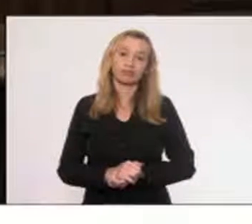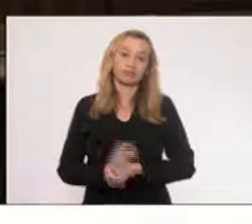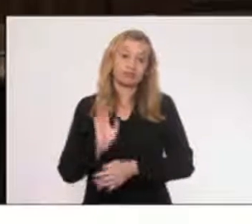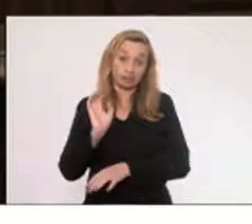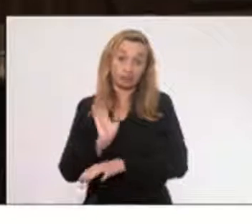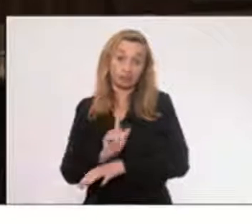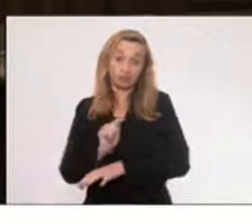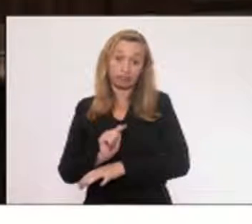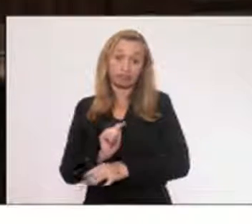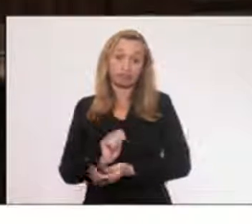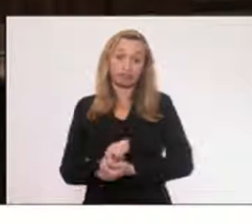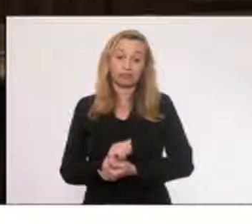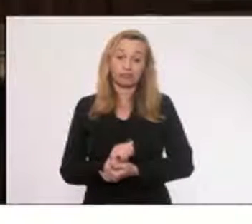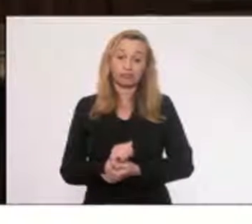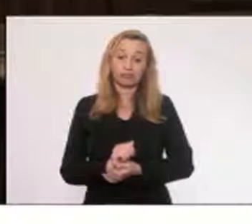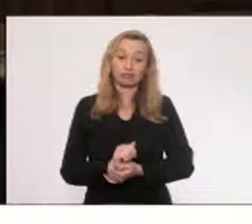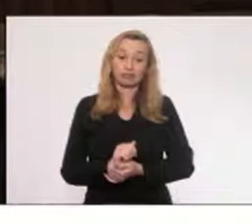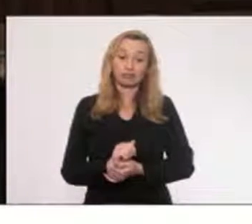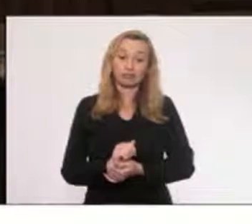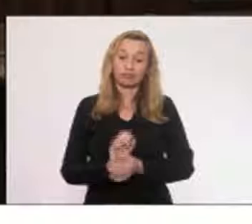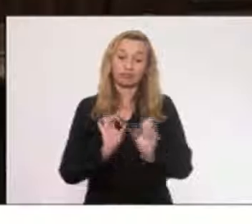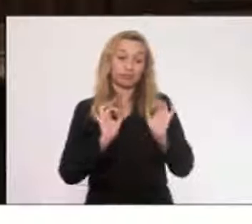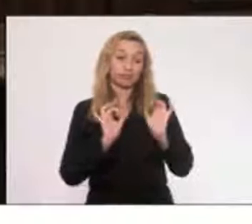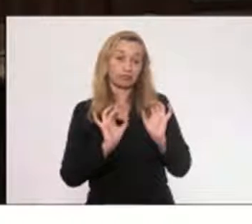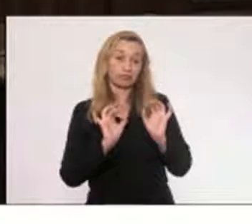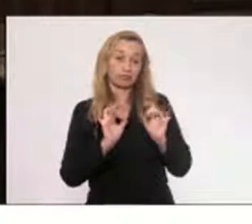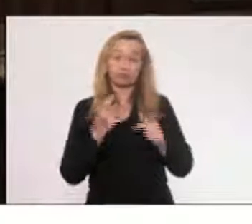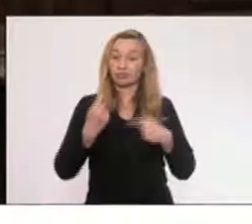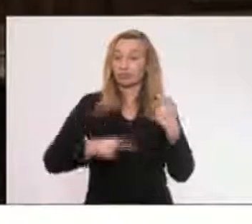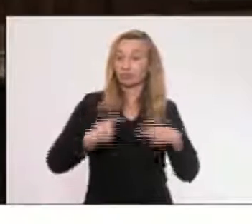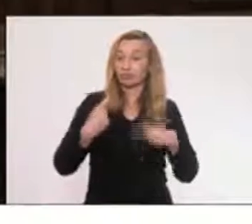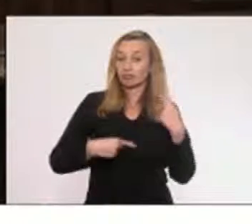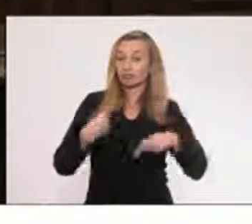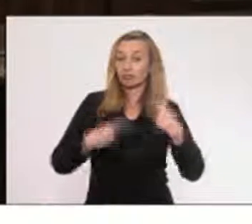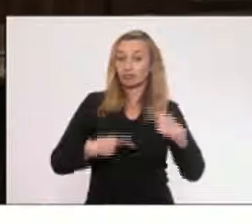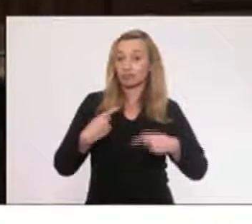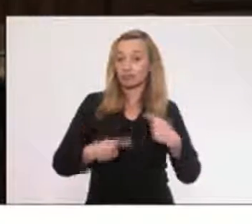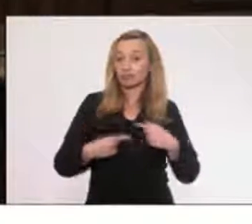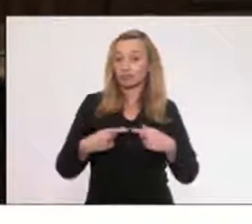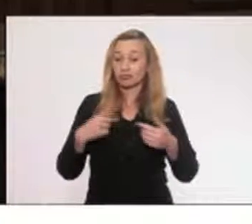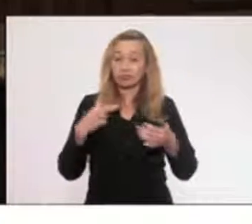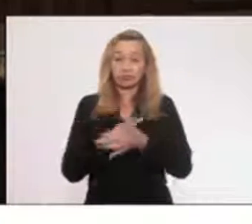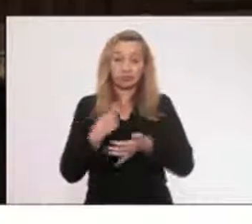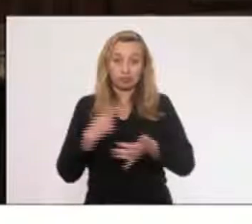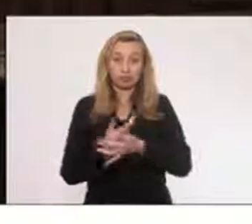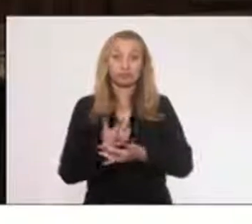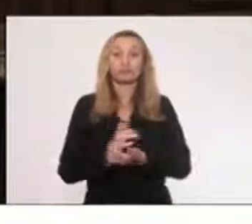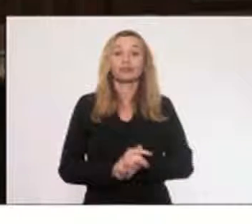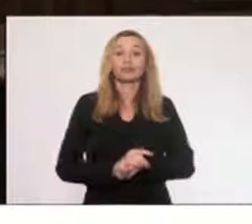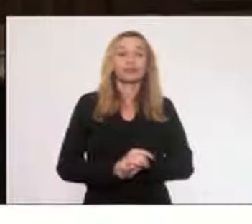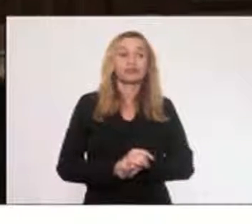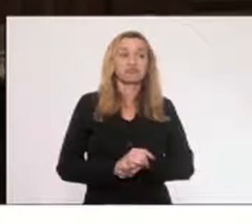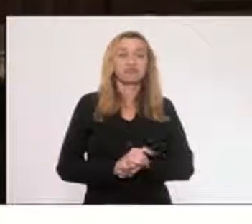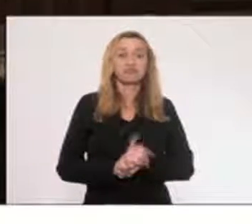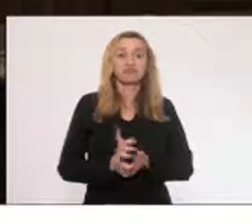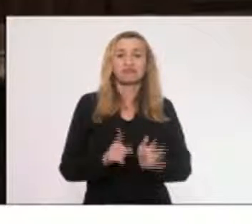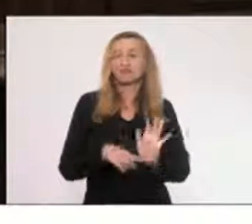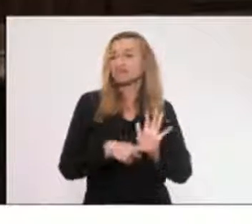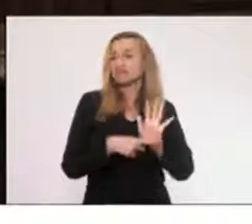privilegiando uma política de segurança pública genocida, vem